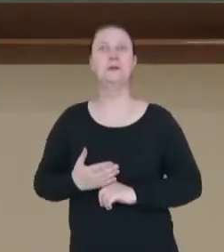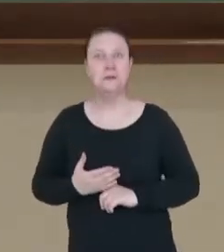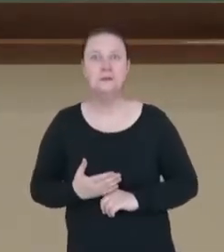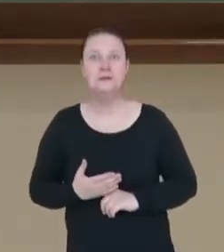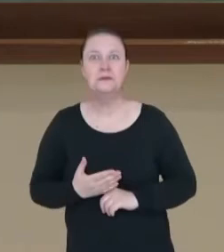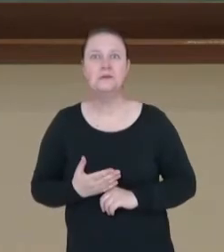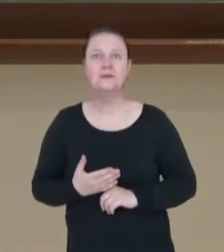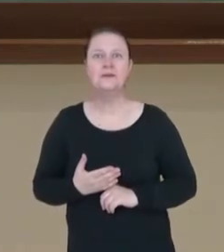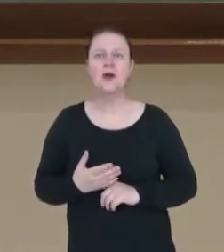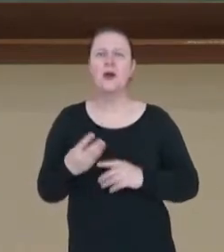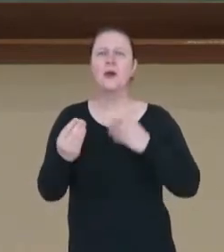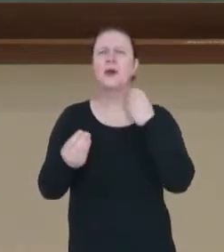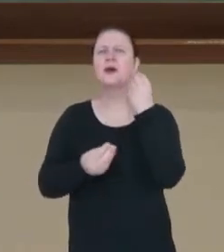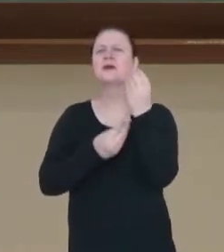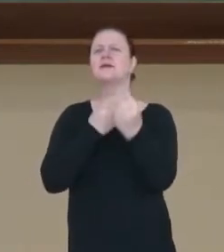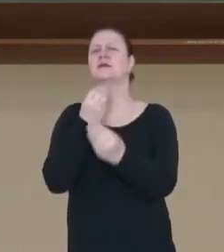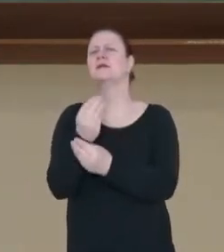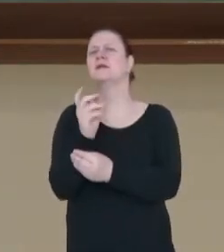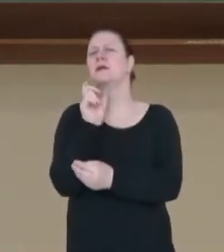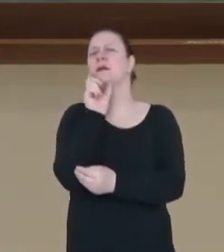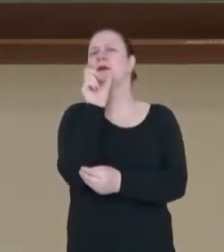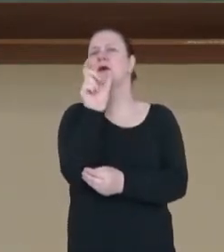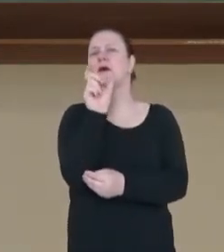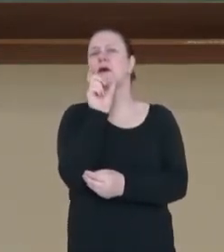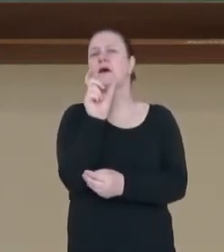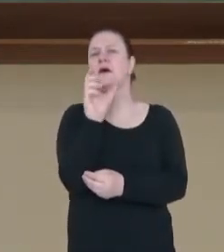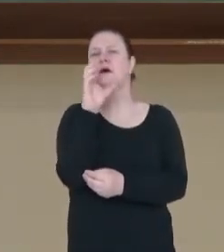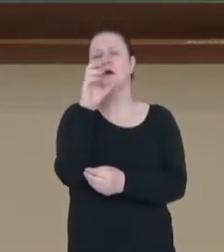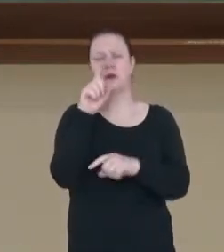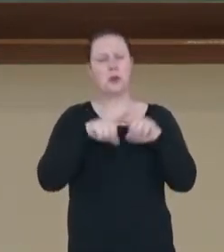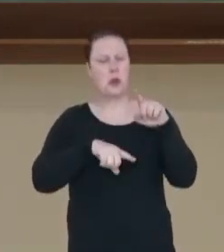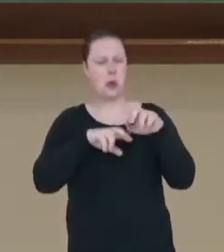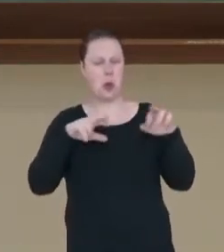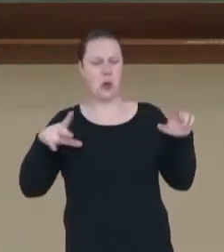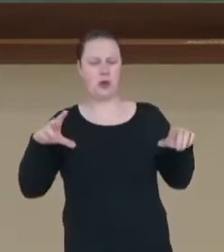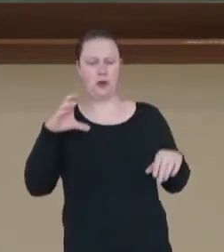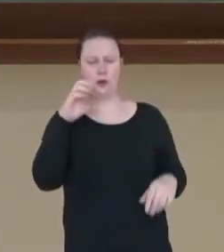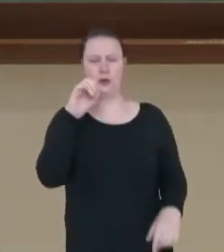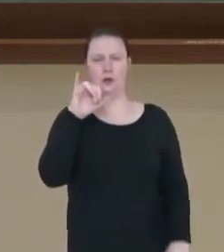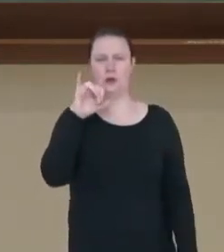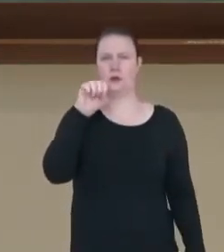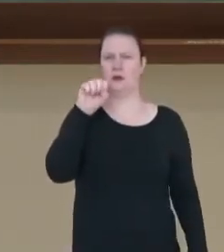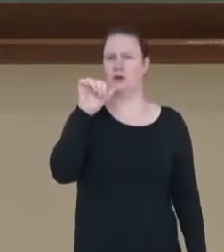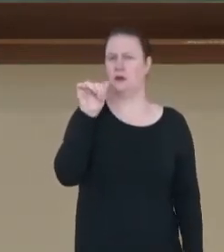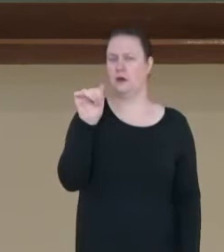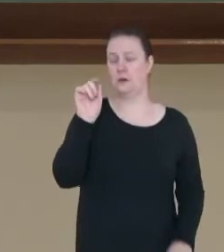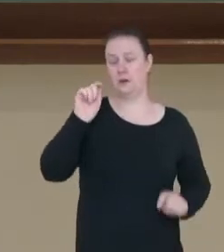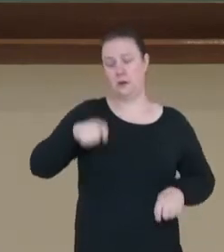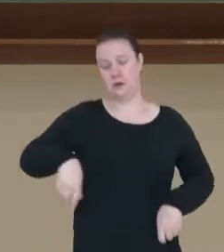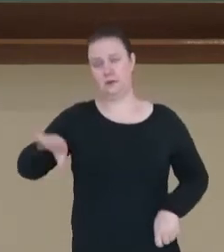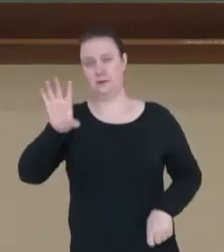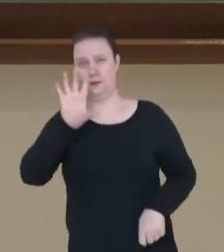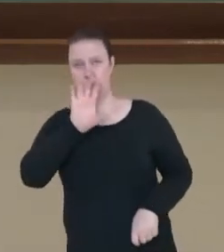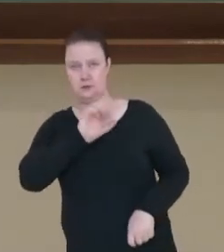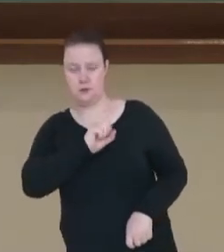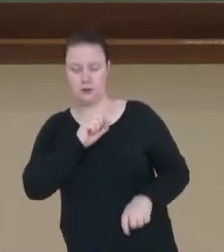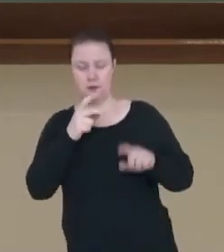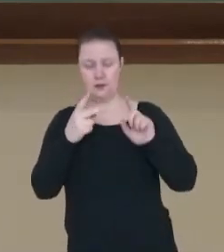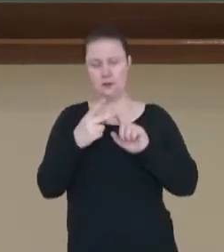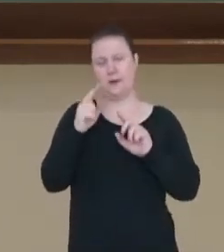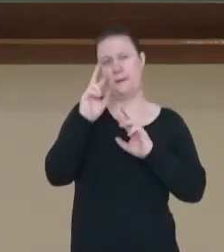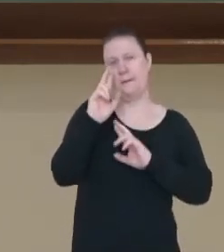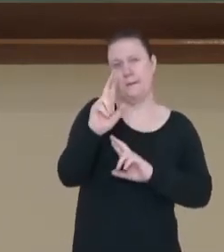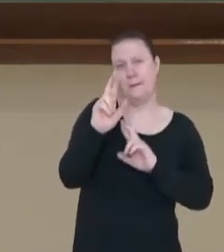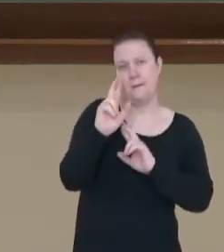Observe como ele trabalha com a palavra coisa. O que é essa coisa? Pode ser o amor, pode ser a